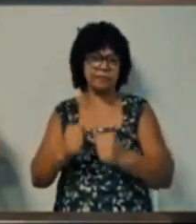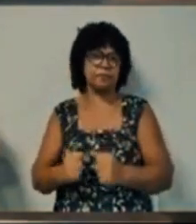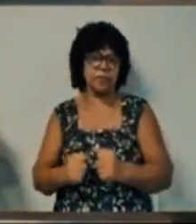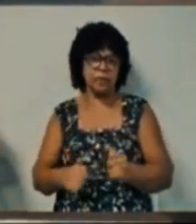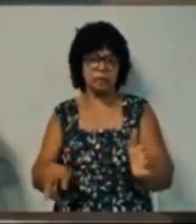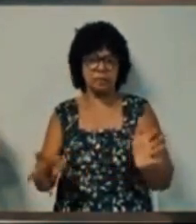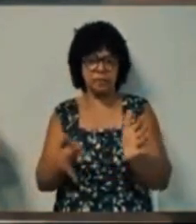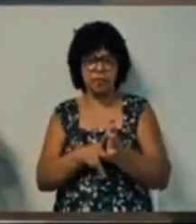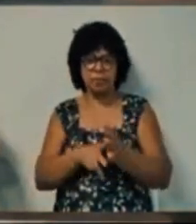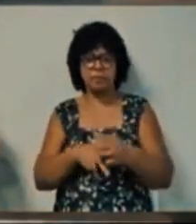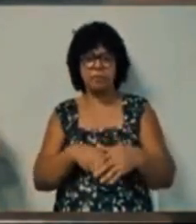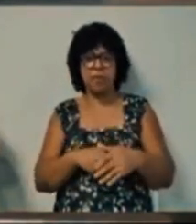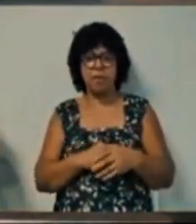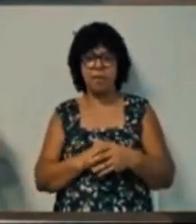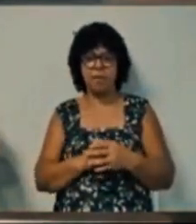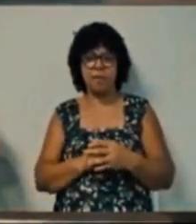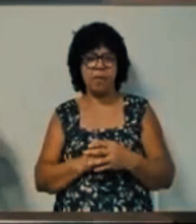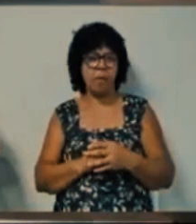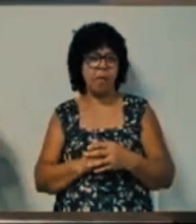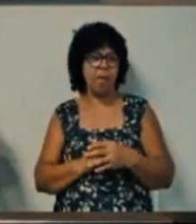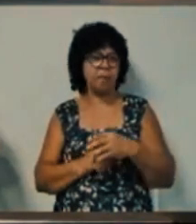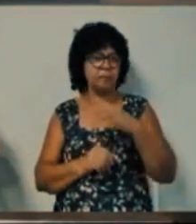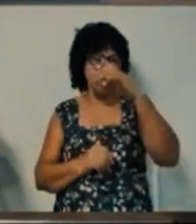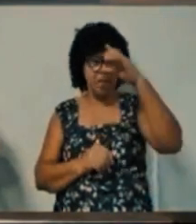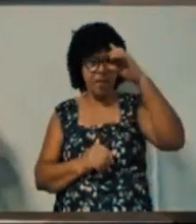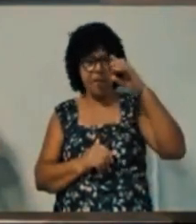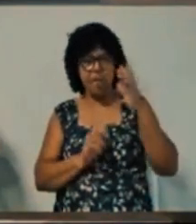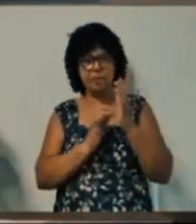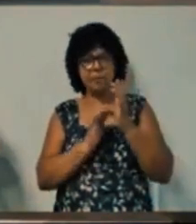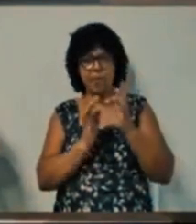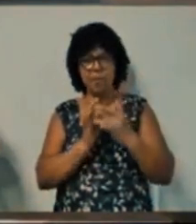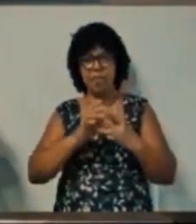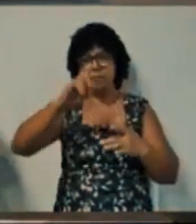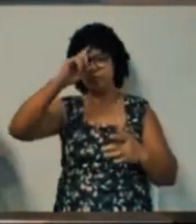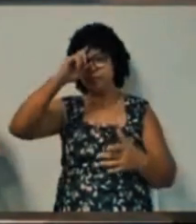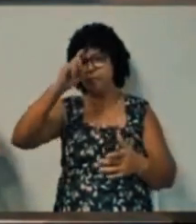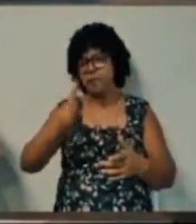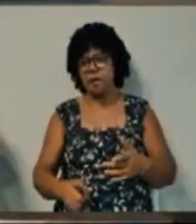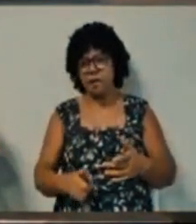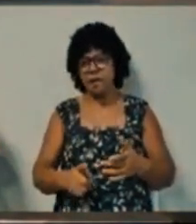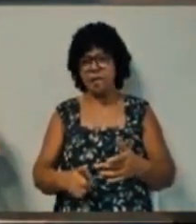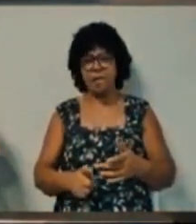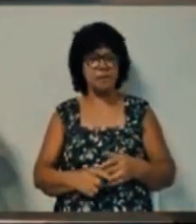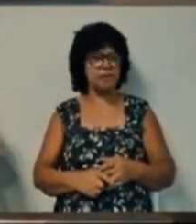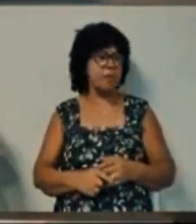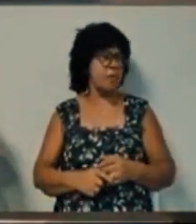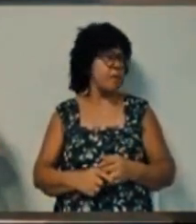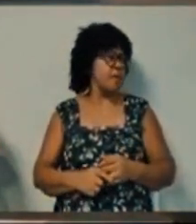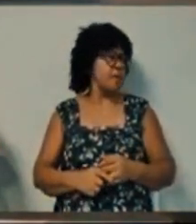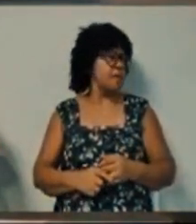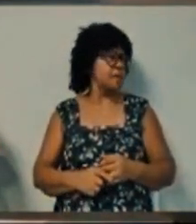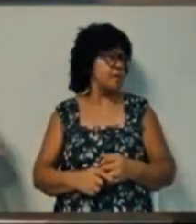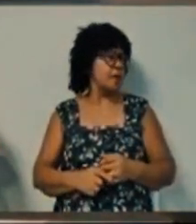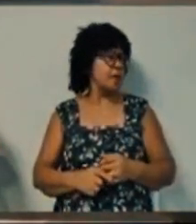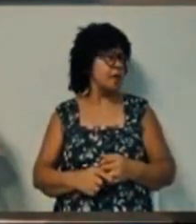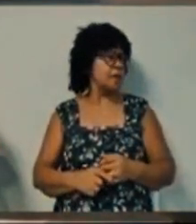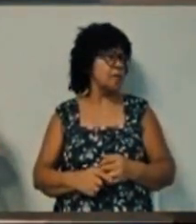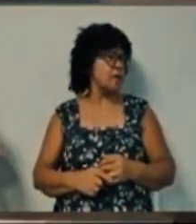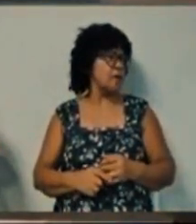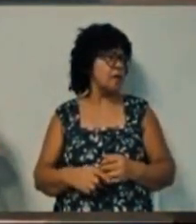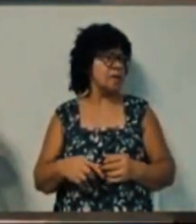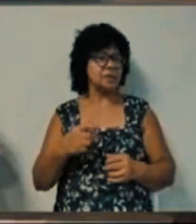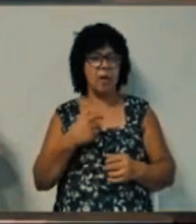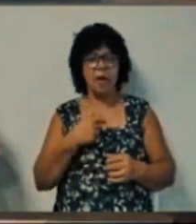E Ele me dá autoridade. Eu não sou a carreta de 30